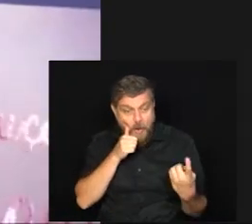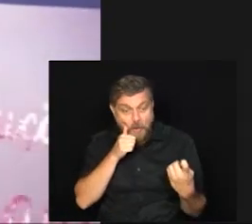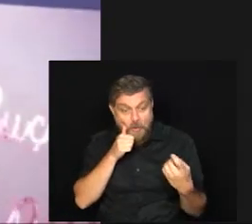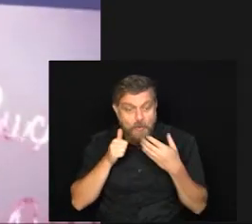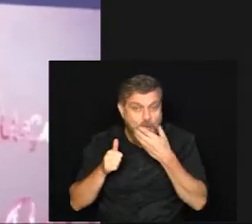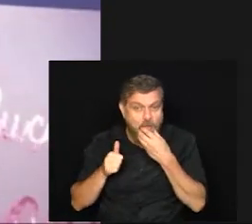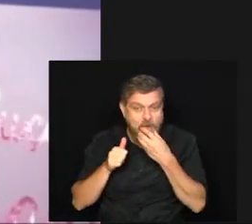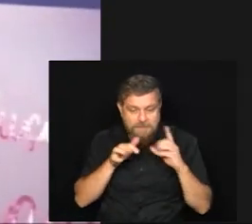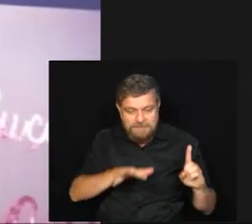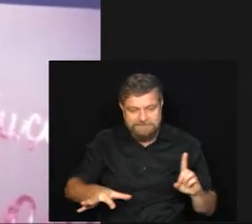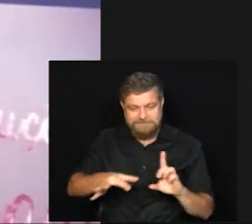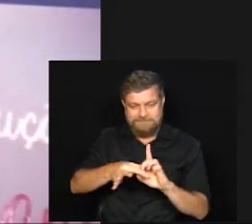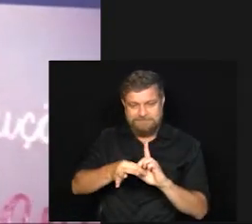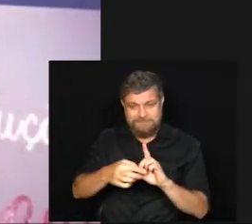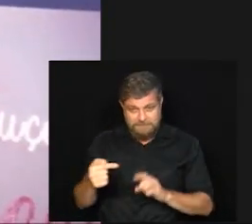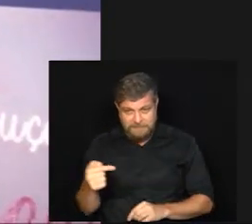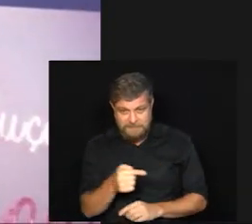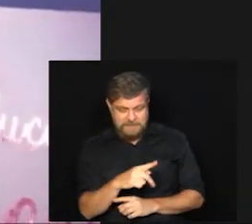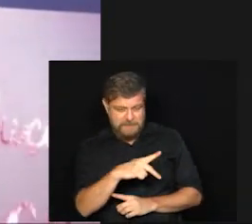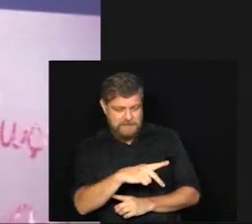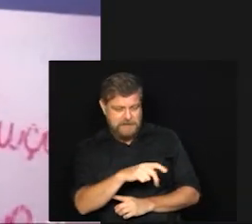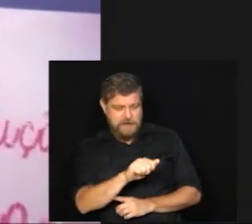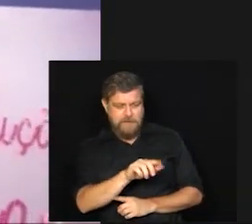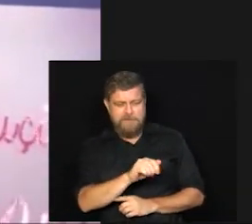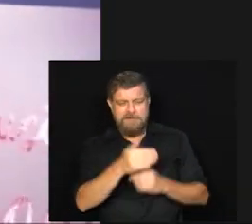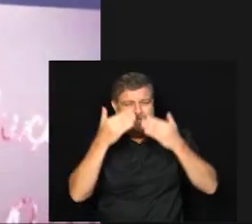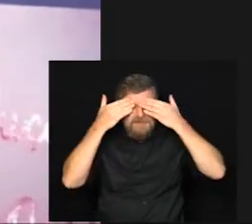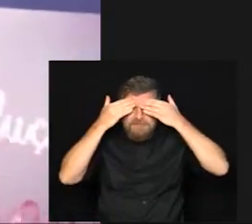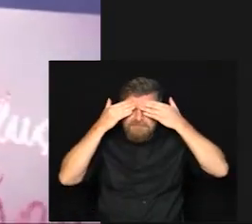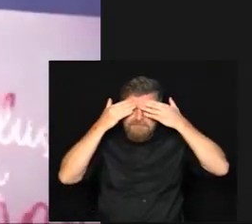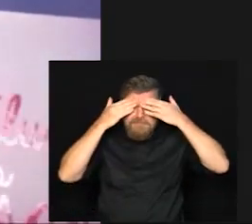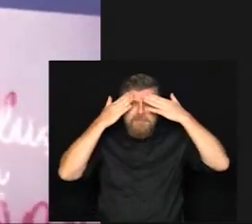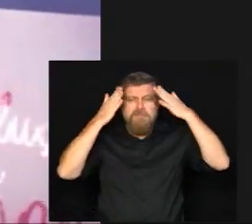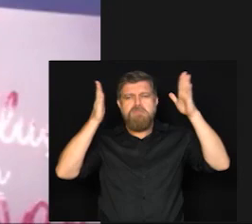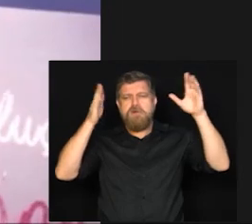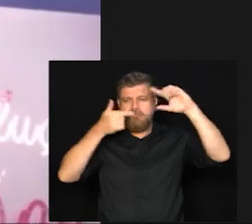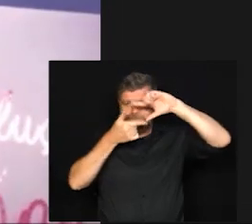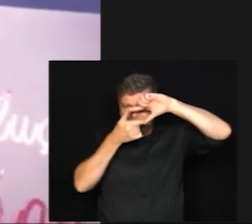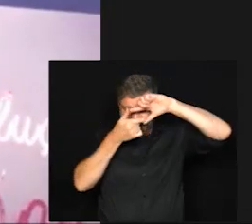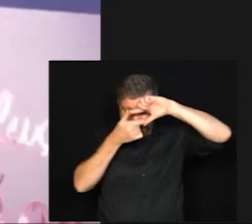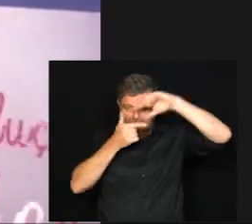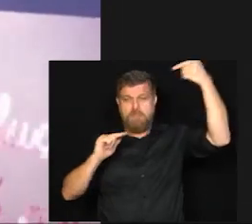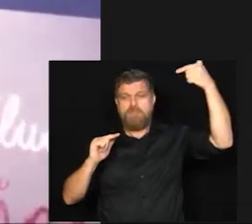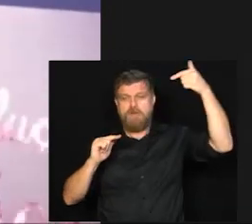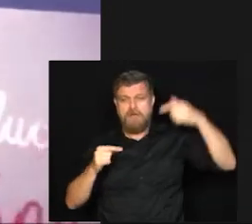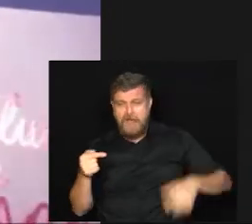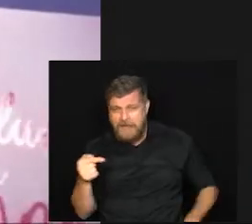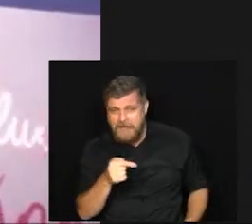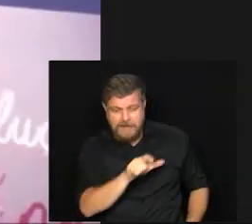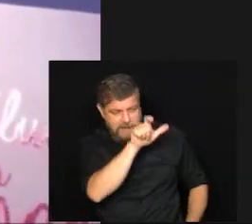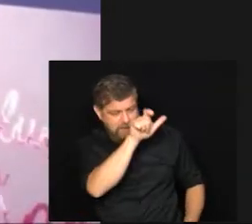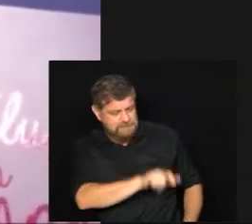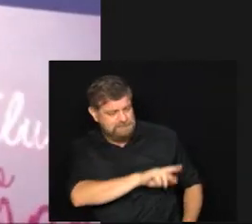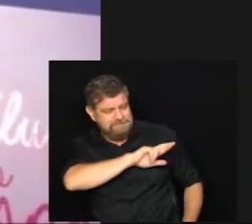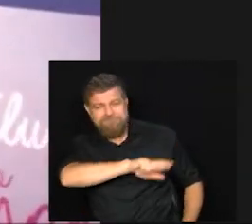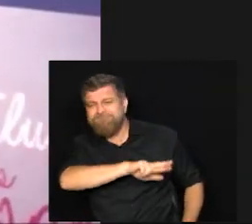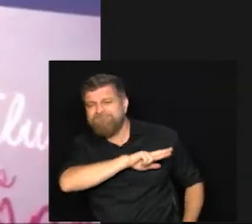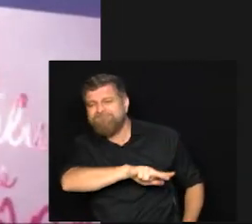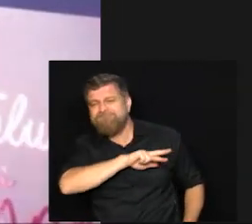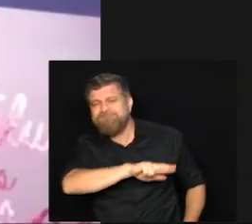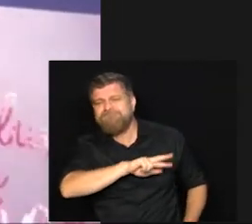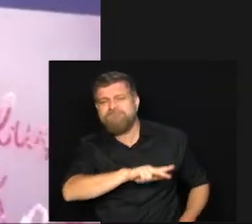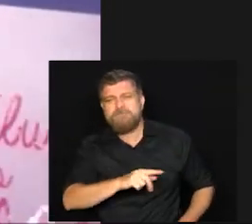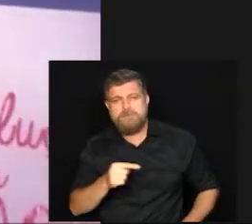o legal é que o Paulo, ele tem a cabeça muito aberta, assim. Realmente, ele é um ser humano diferente. Então,